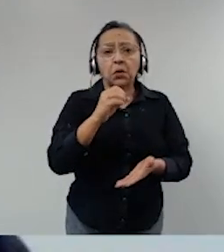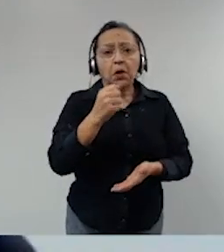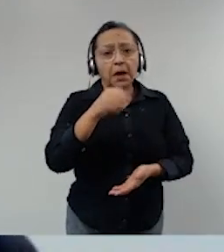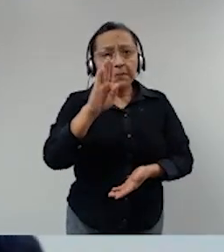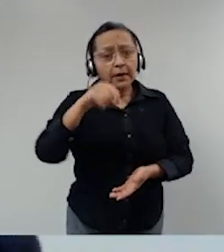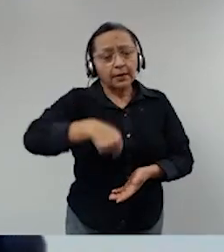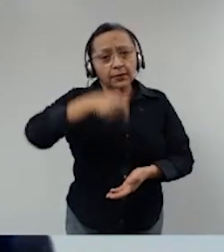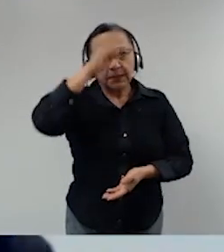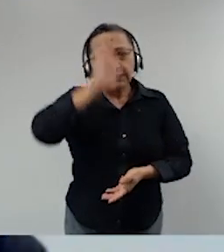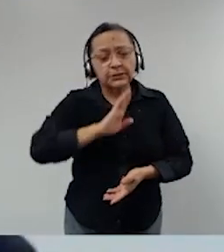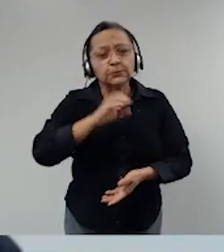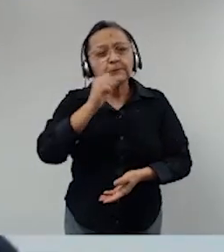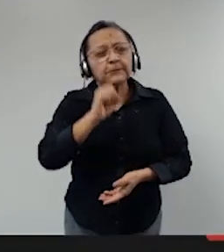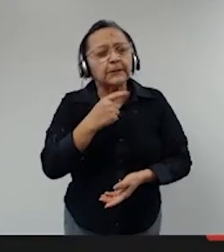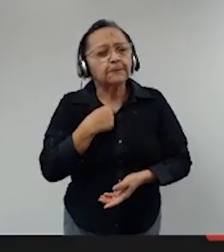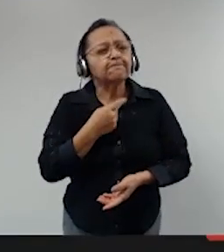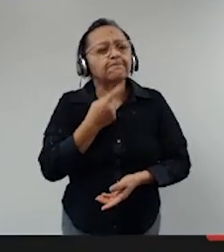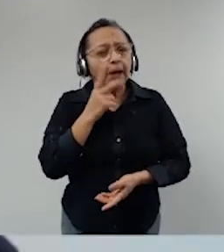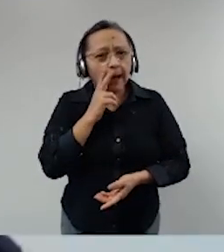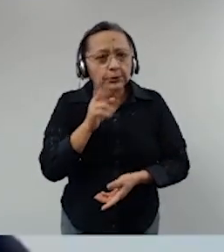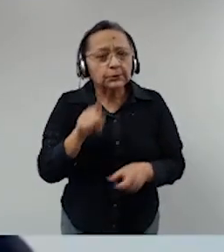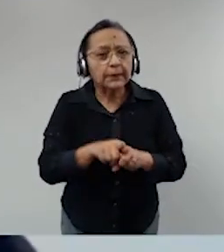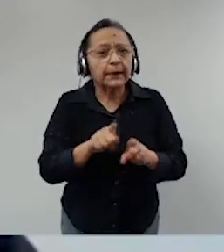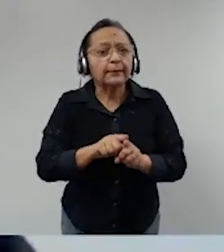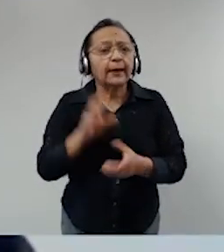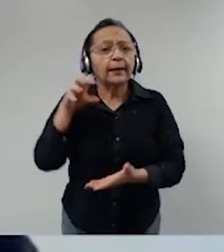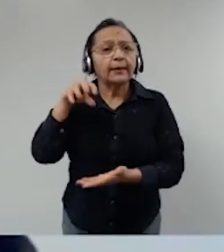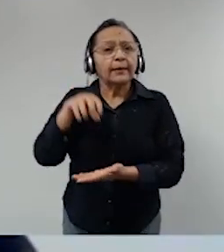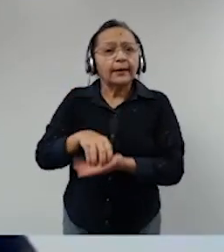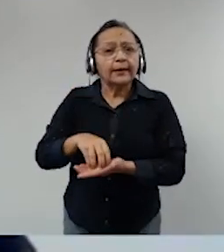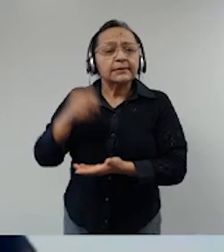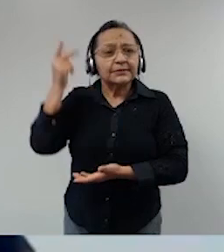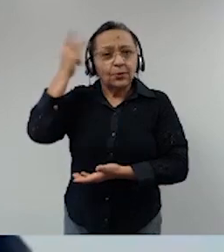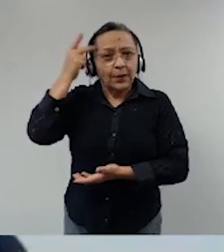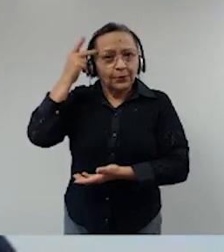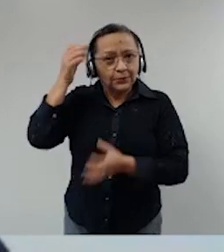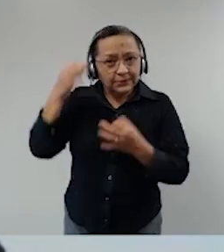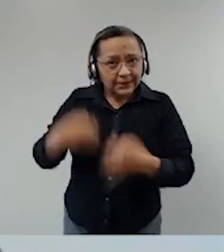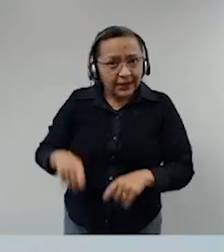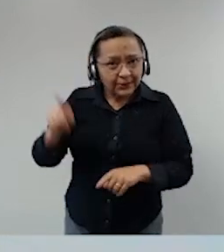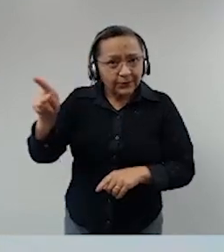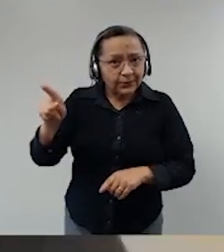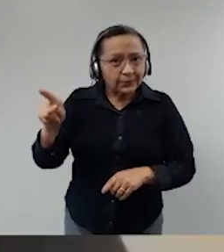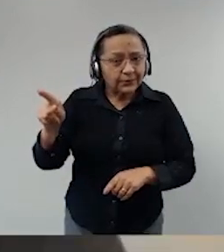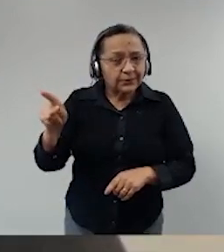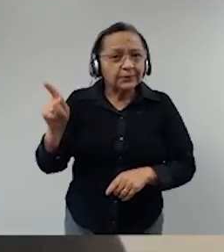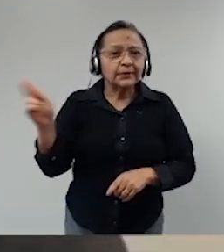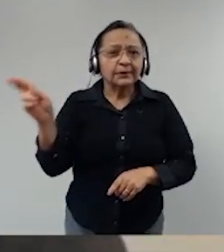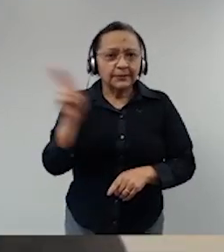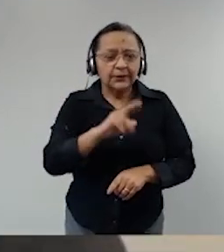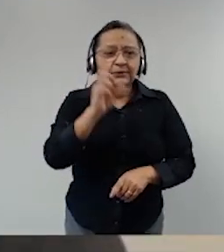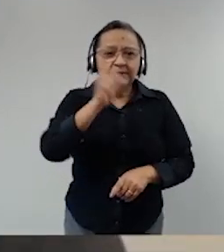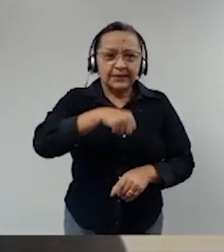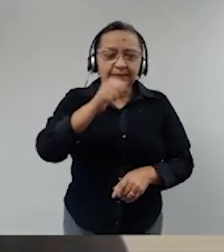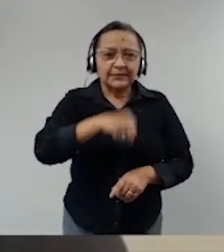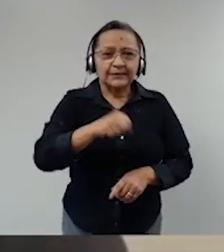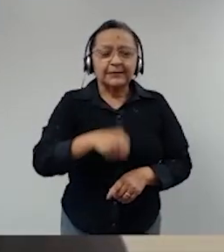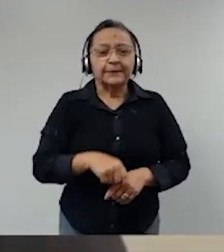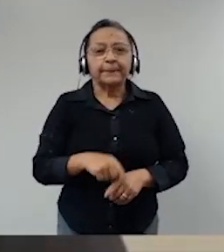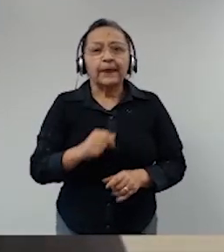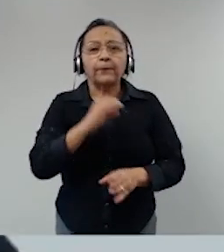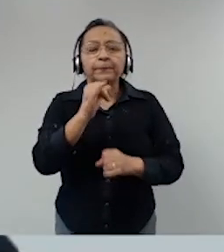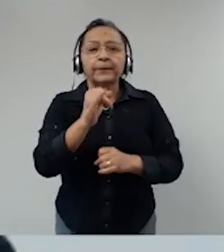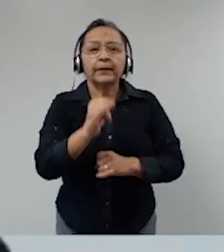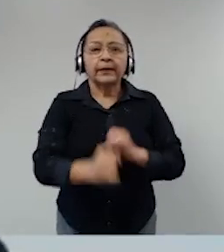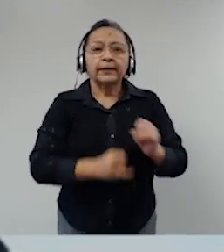Brasil, se não me engano, na seção São Paulo. Correto, João? São Paulo, correto, com muita honra. Em